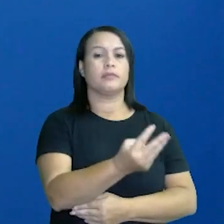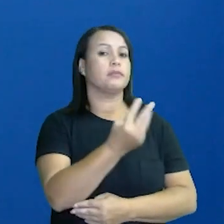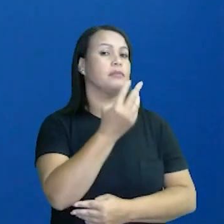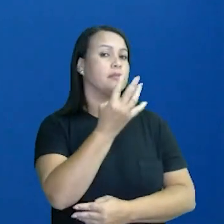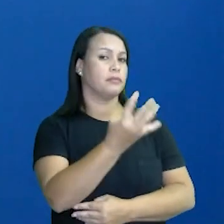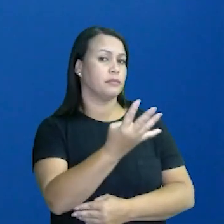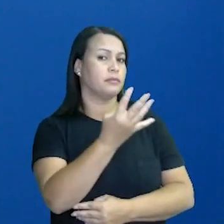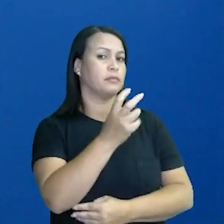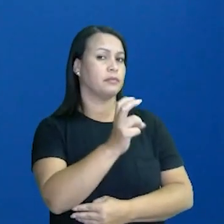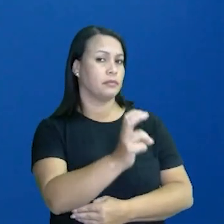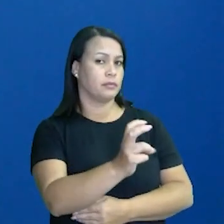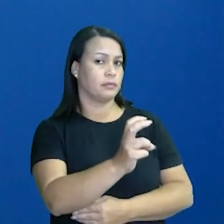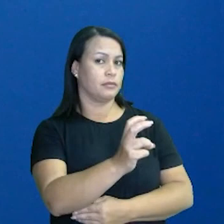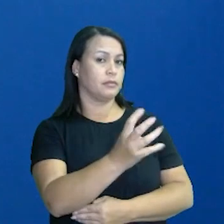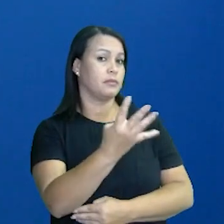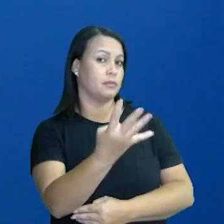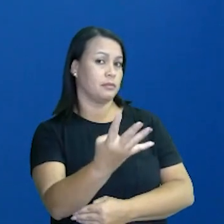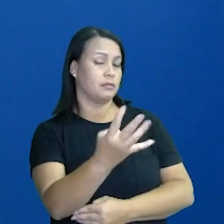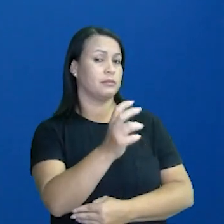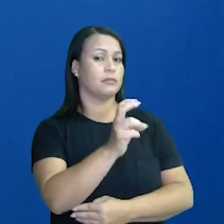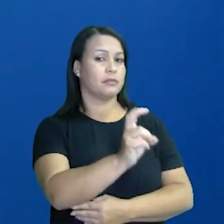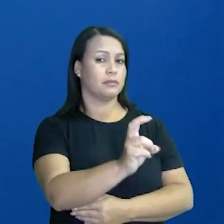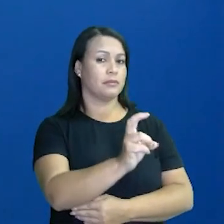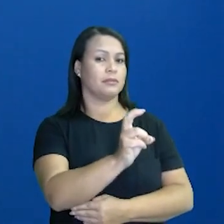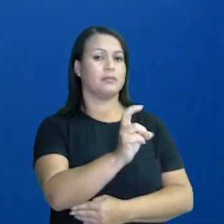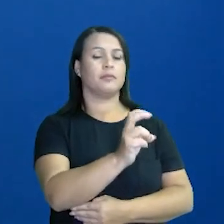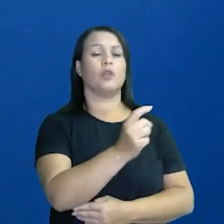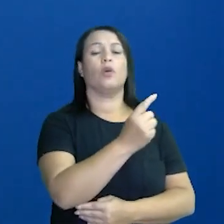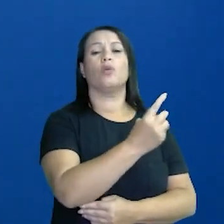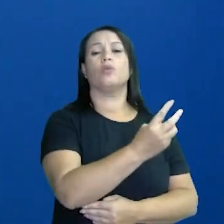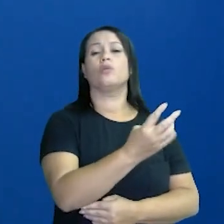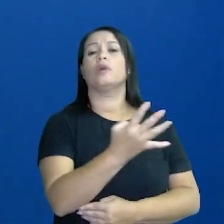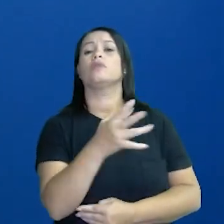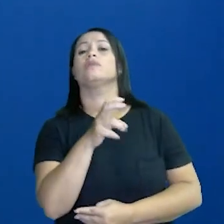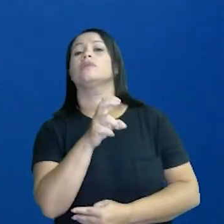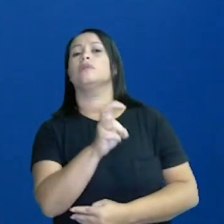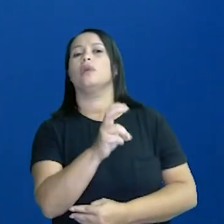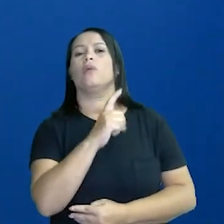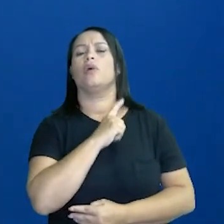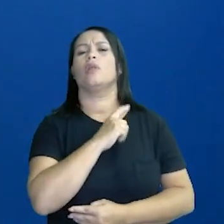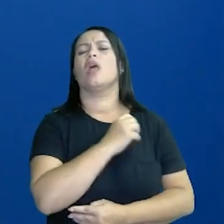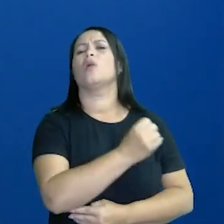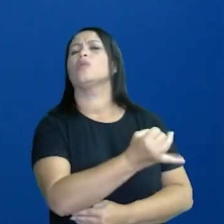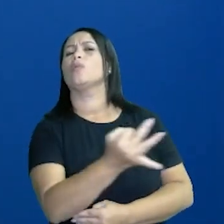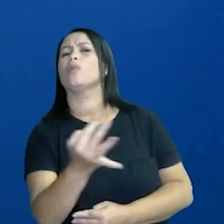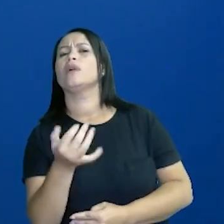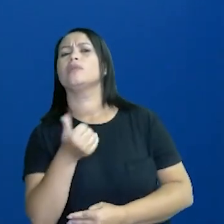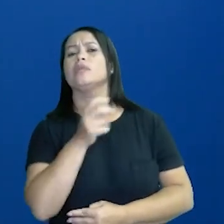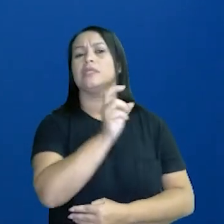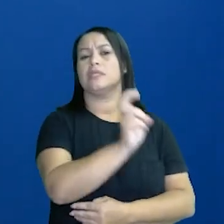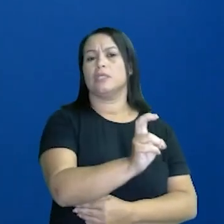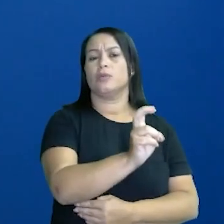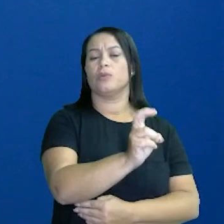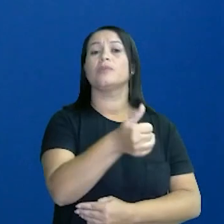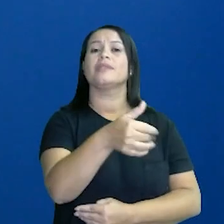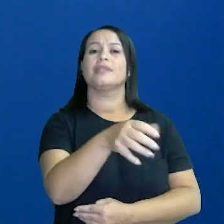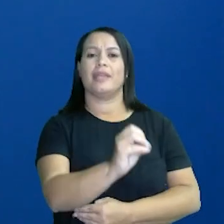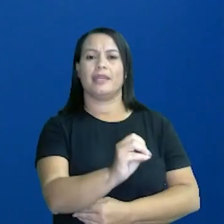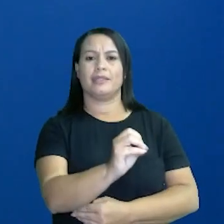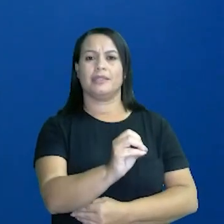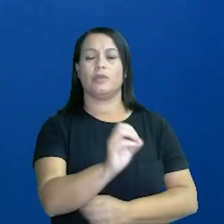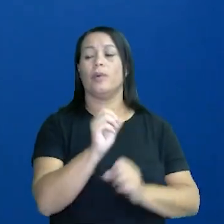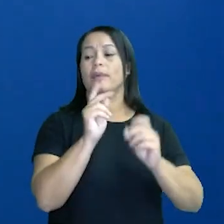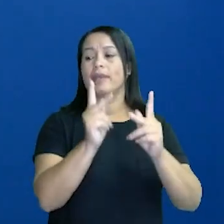2, 3, 4, 5 partes. Então, eu tenho 5 de quanto? Eu tenho 5 de